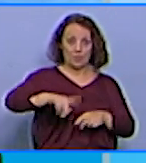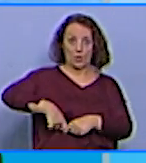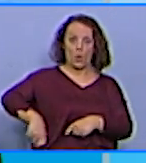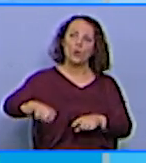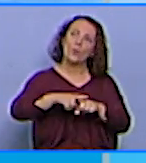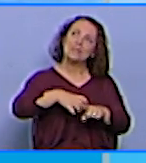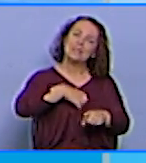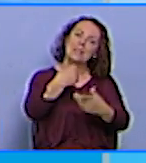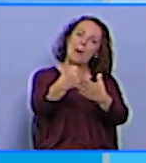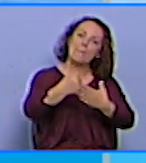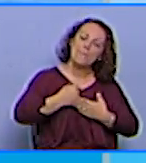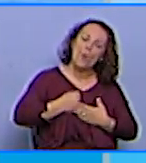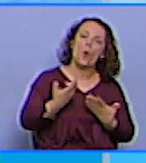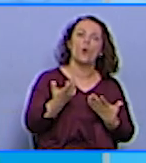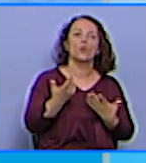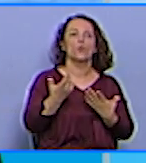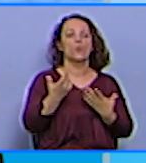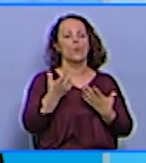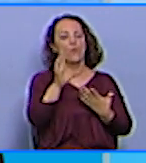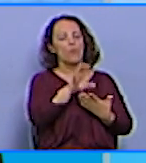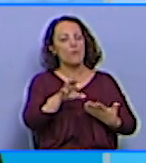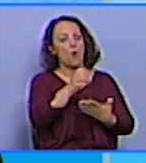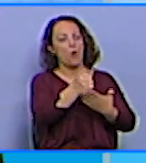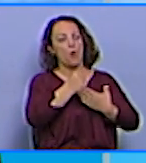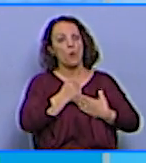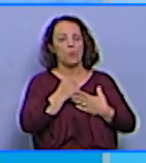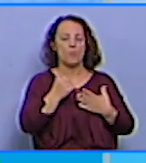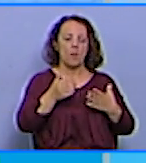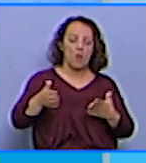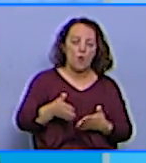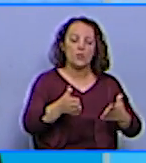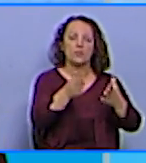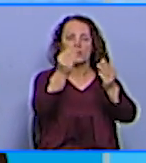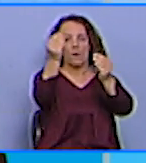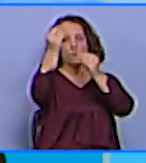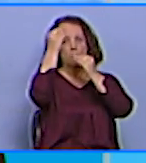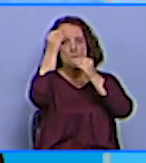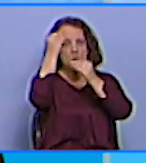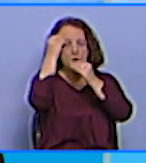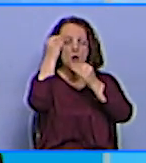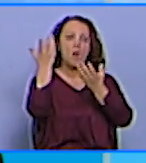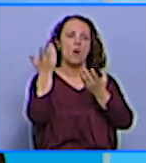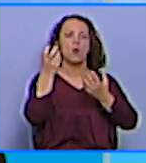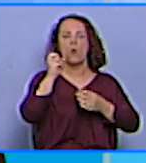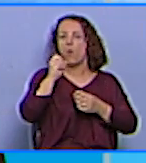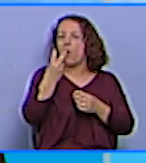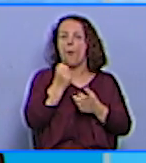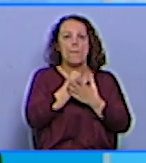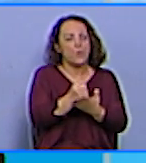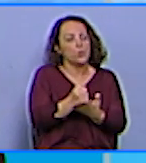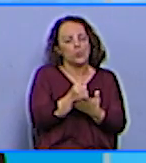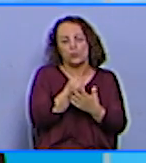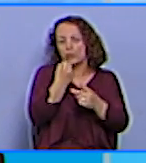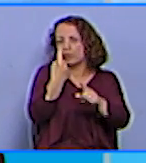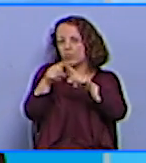apoiados, tenham subsídios, tenham formas de formação ou de outros apoios que muitas vezes têm e